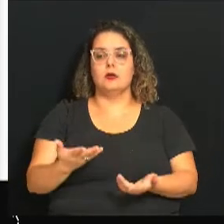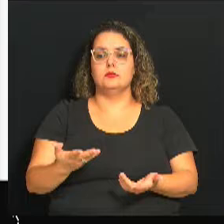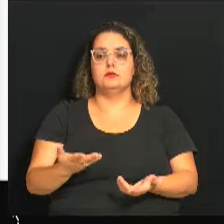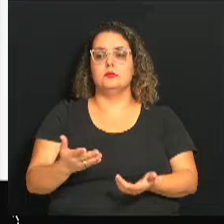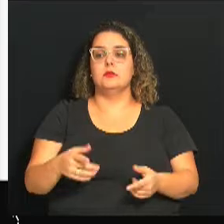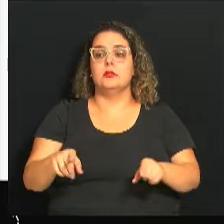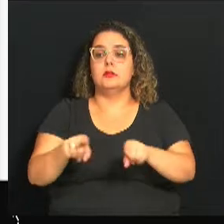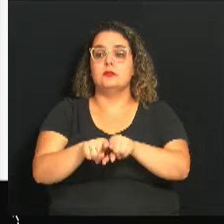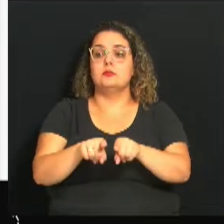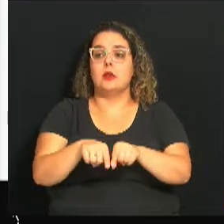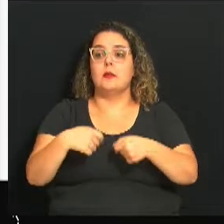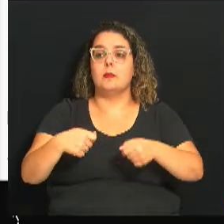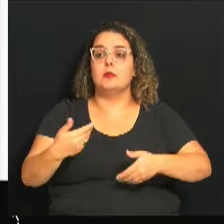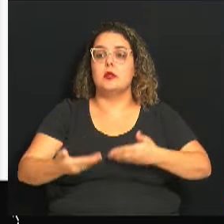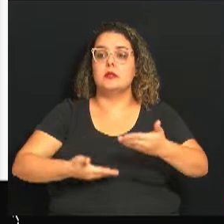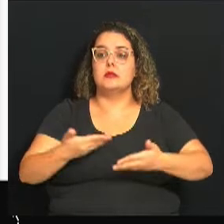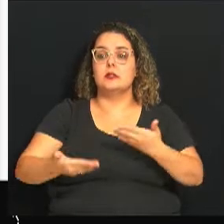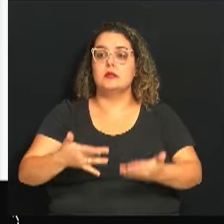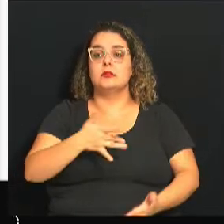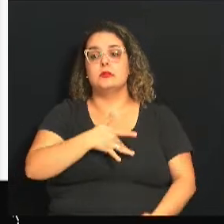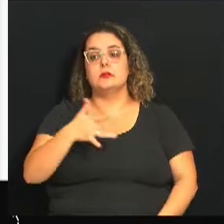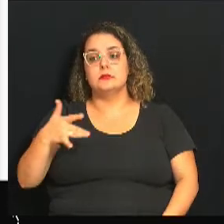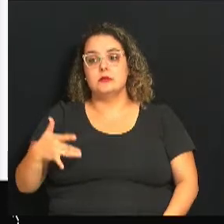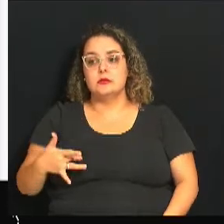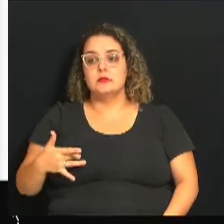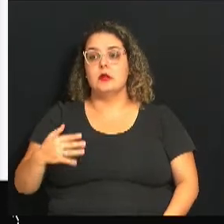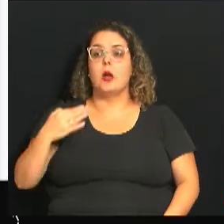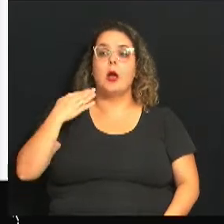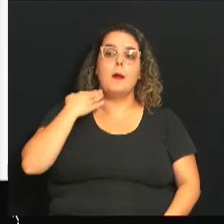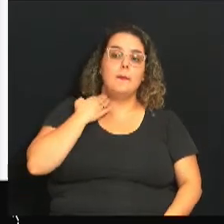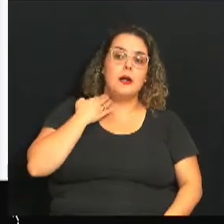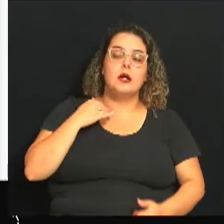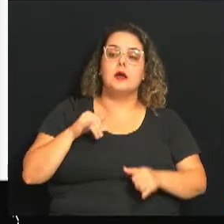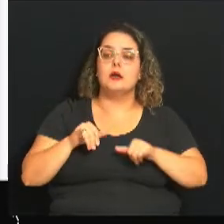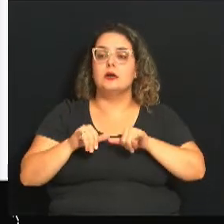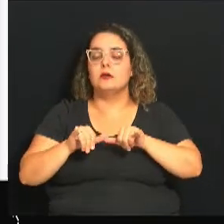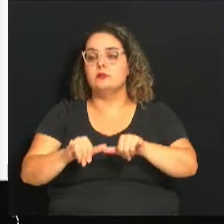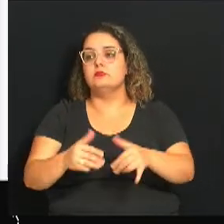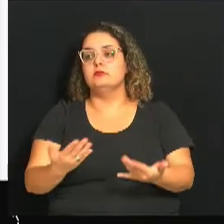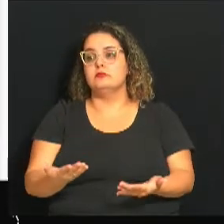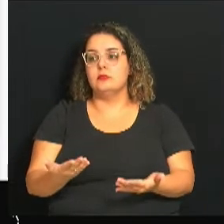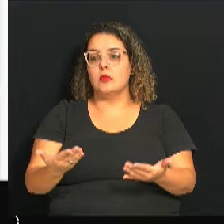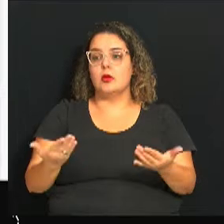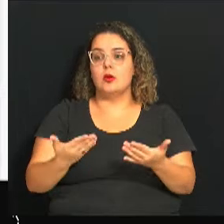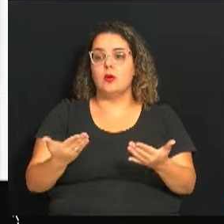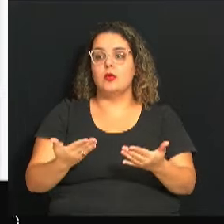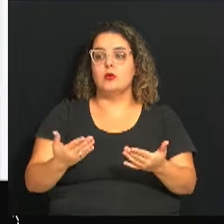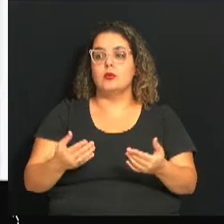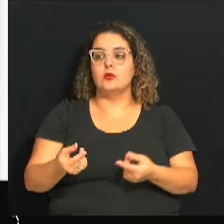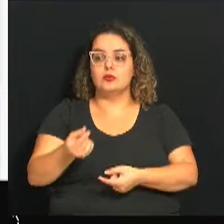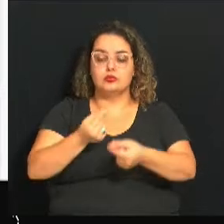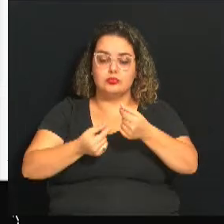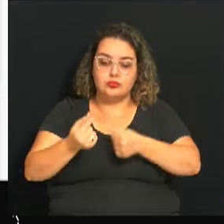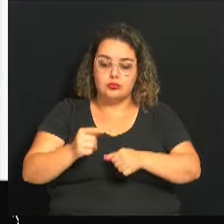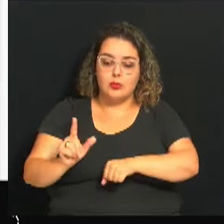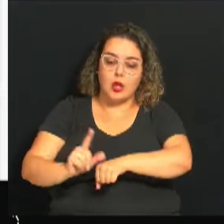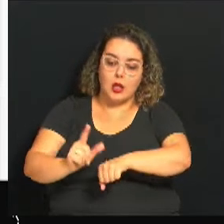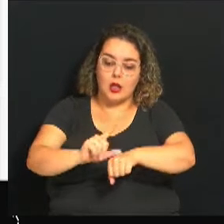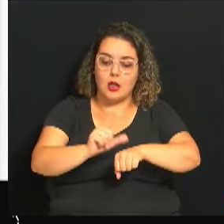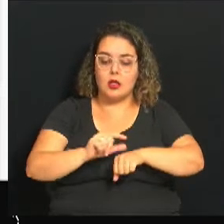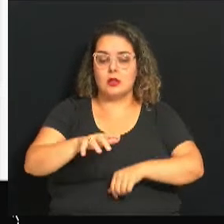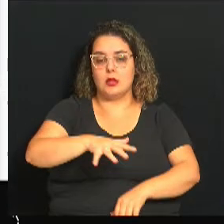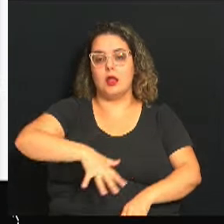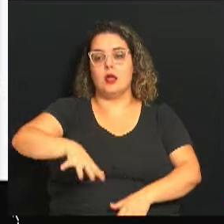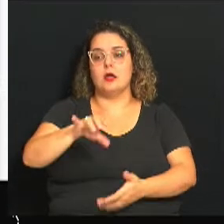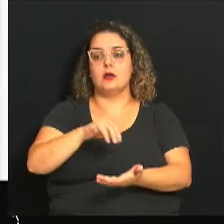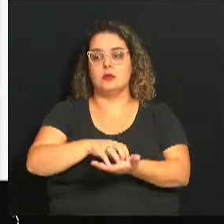de serviços de saúde, de banco, mercados, né, que hoje é essa situação que gira o comércio na região central.